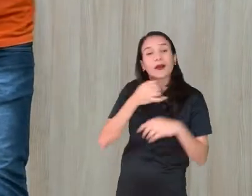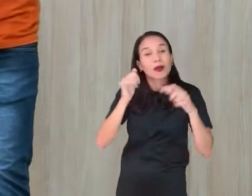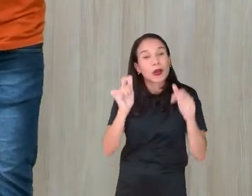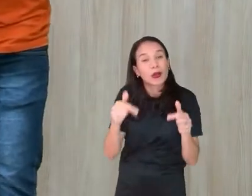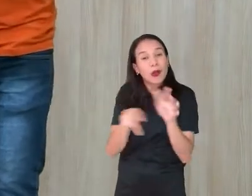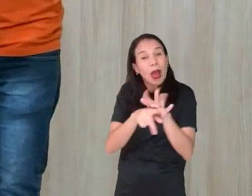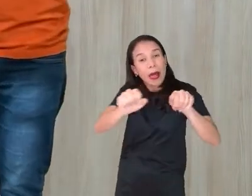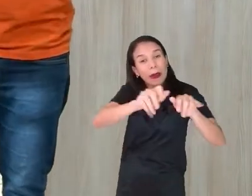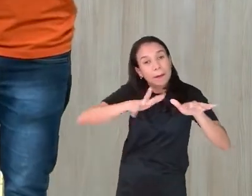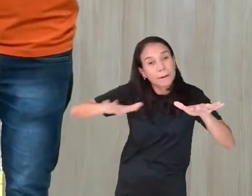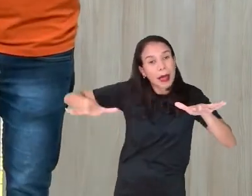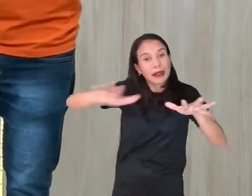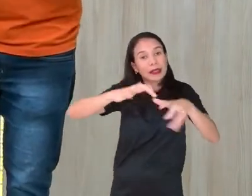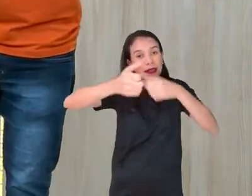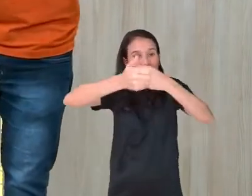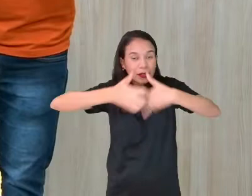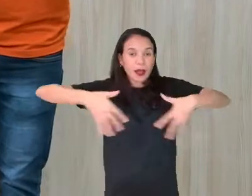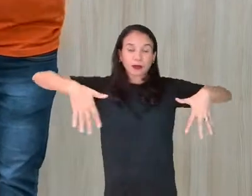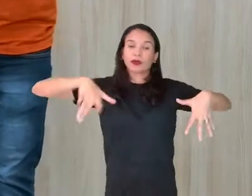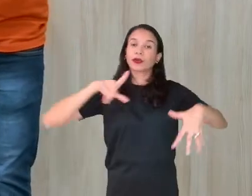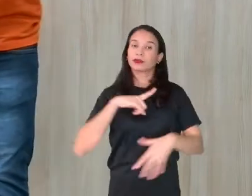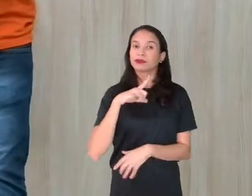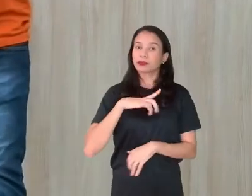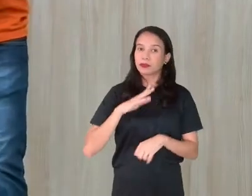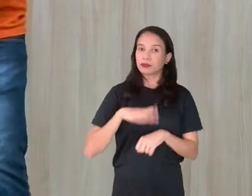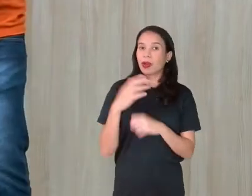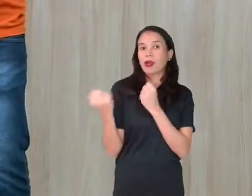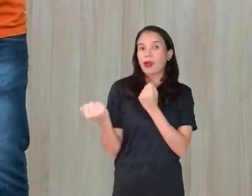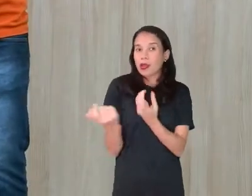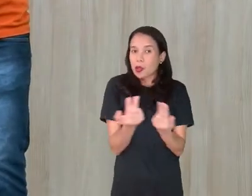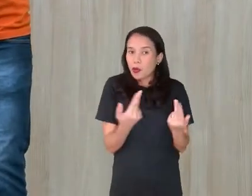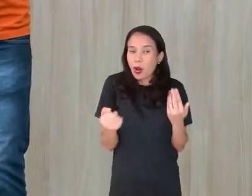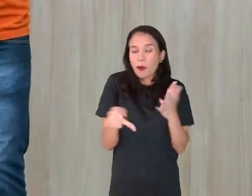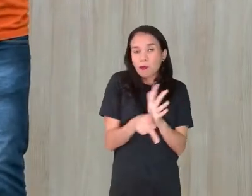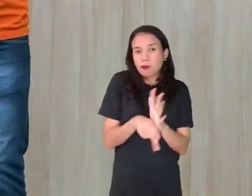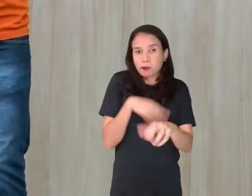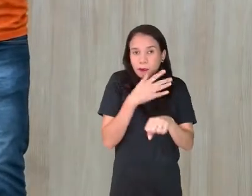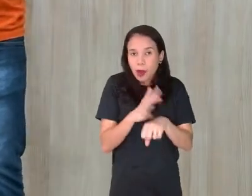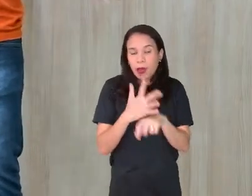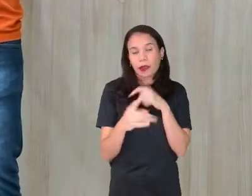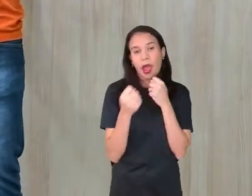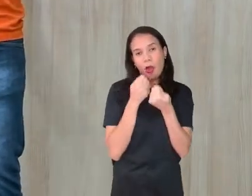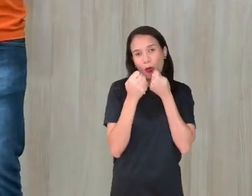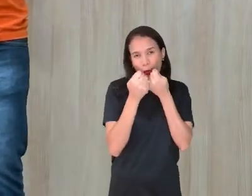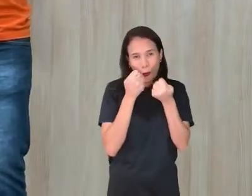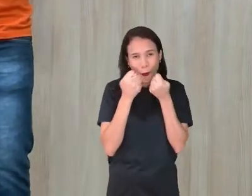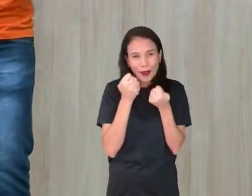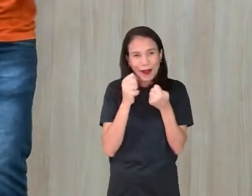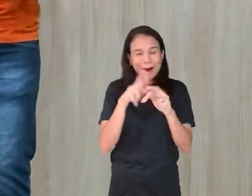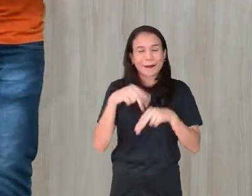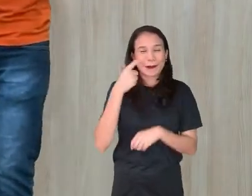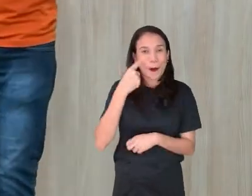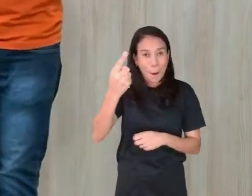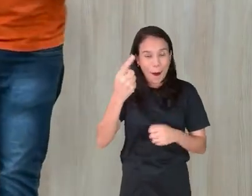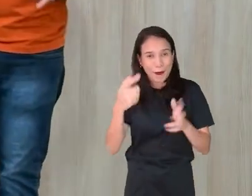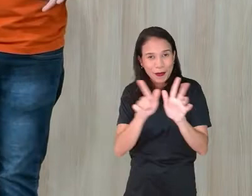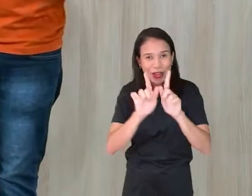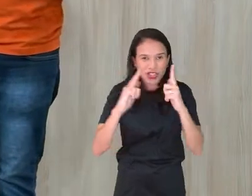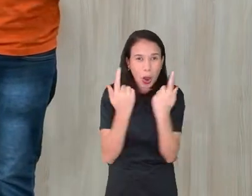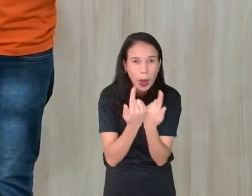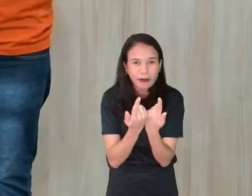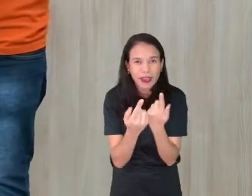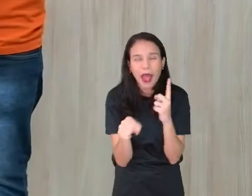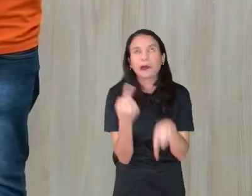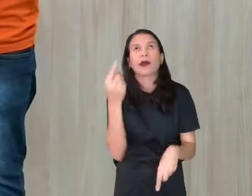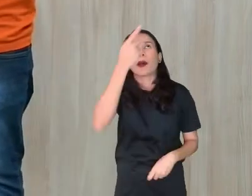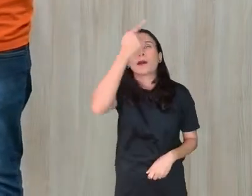planície natural, tende a haver a mesma atividade econômica, pessoal. Então, veja, geografia não é decoreba,